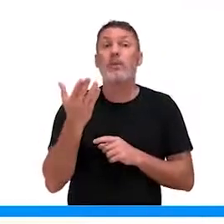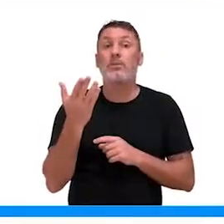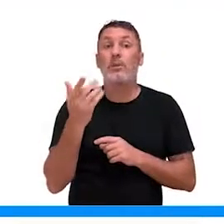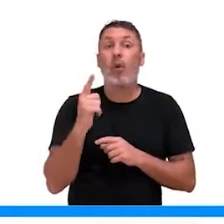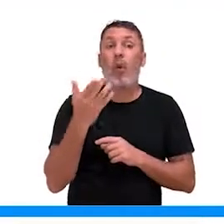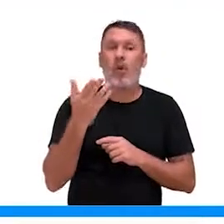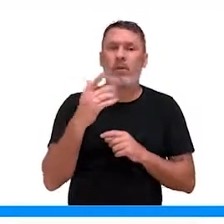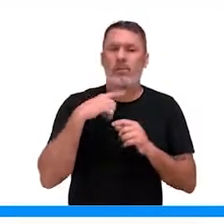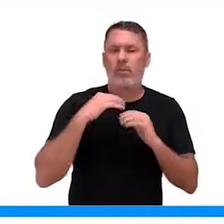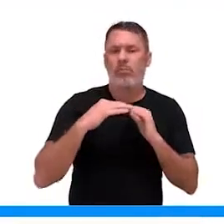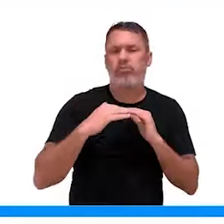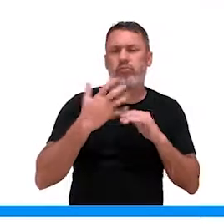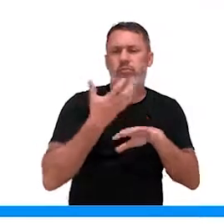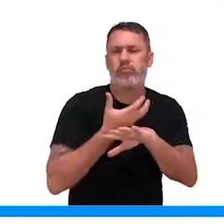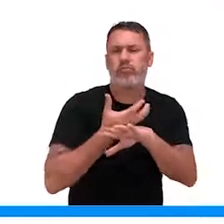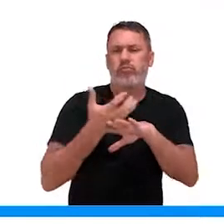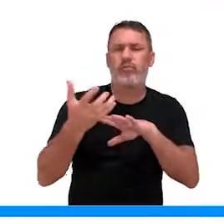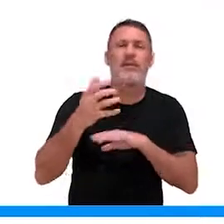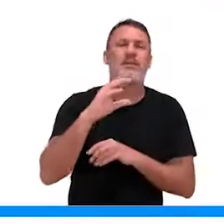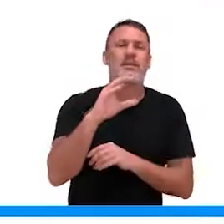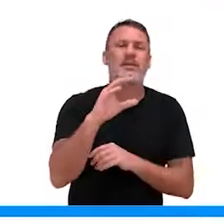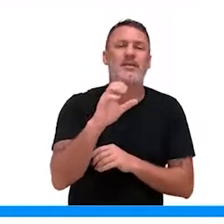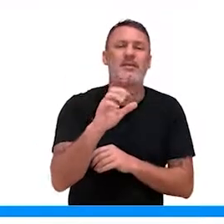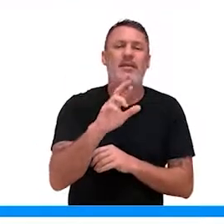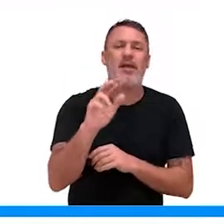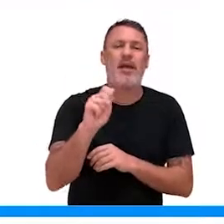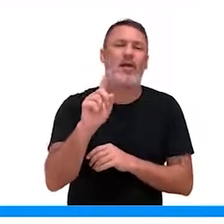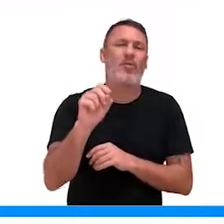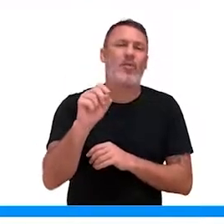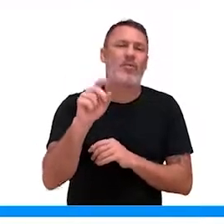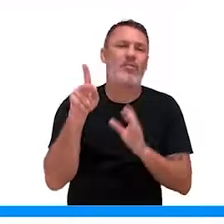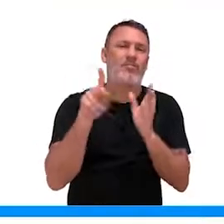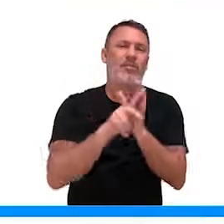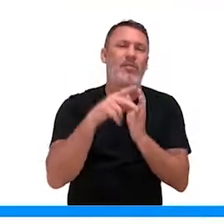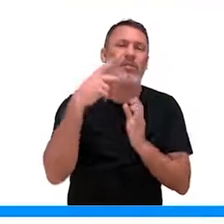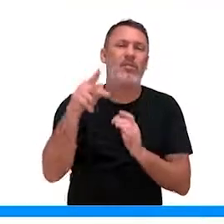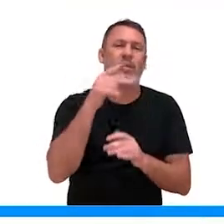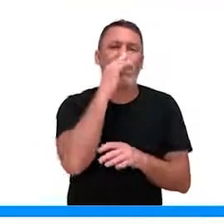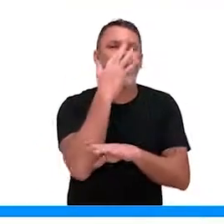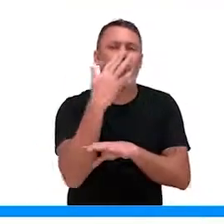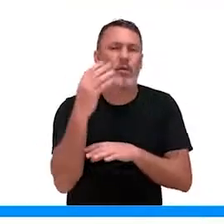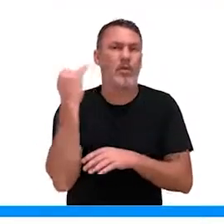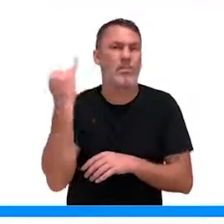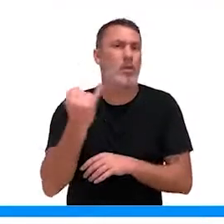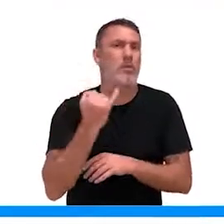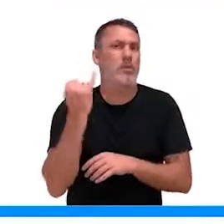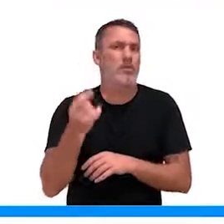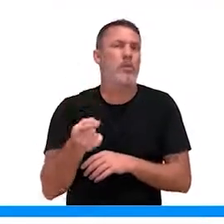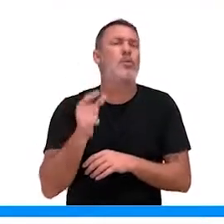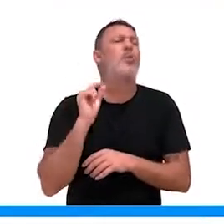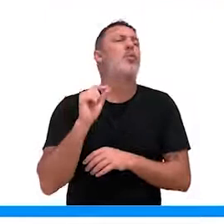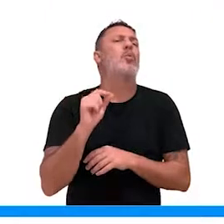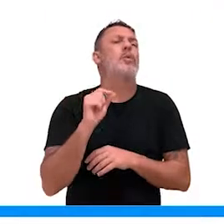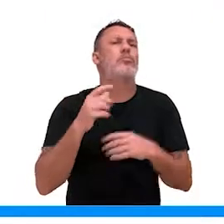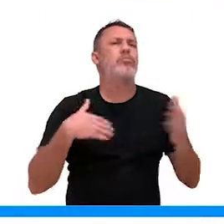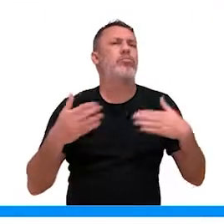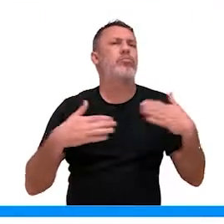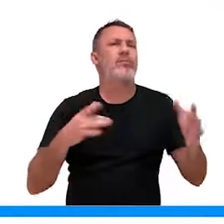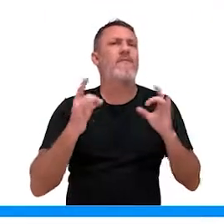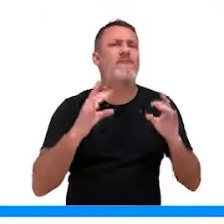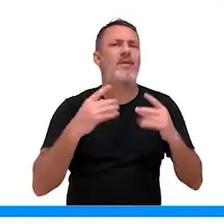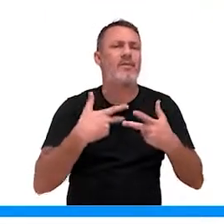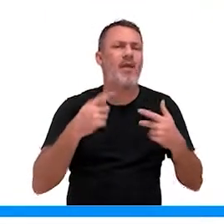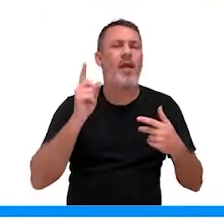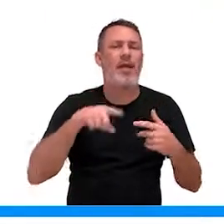nosso cerrado, do cerrado brasileiro, tá? A importância que o cerrado tem hoje para a agricultura